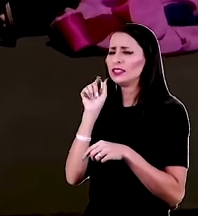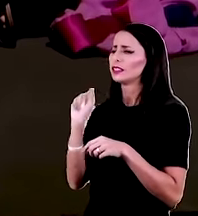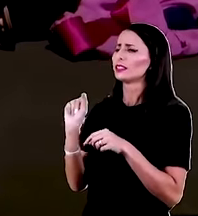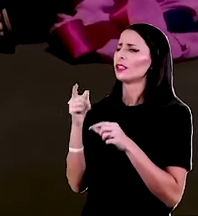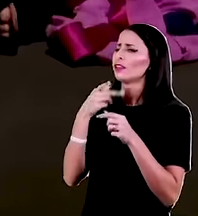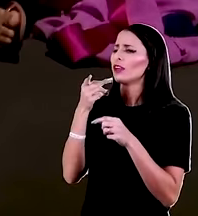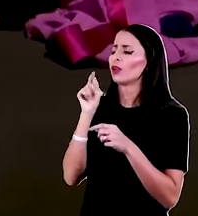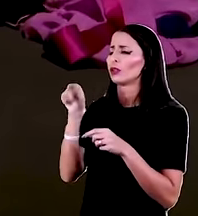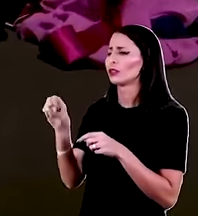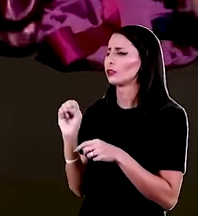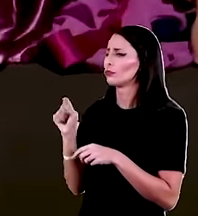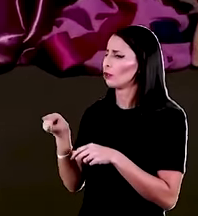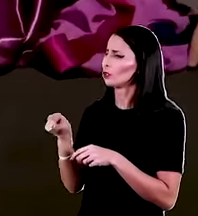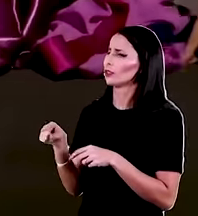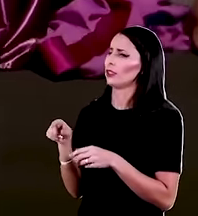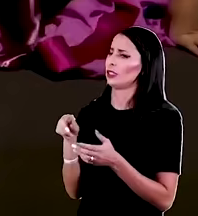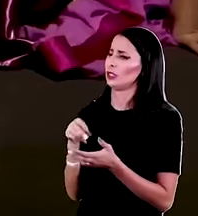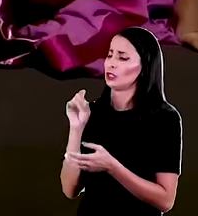sozinha?